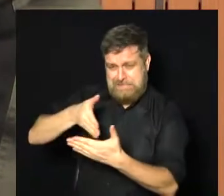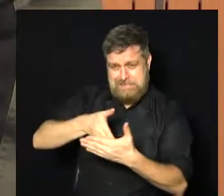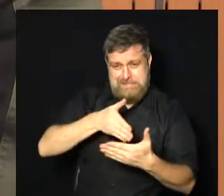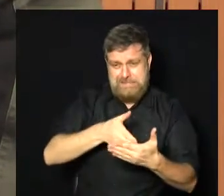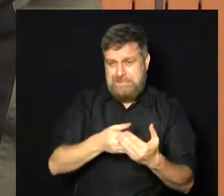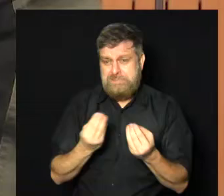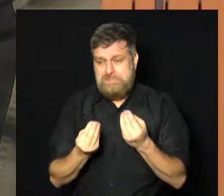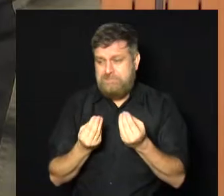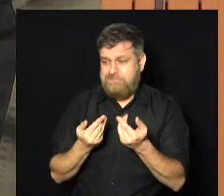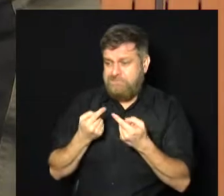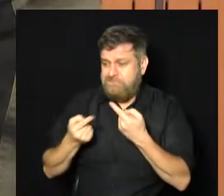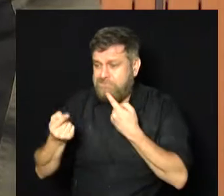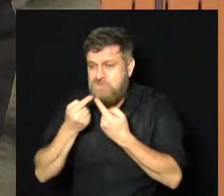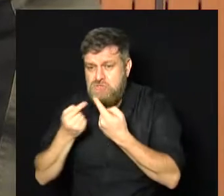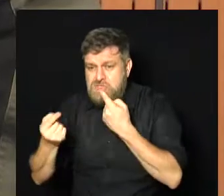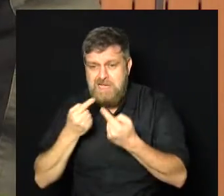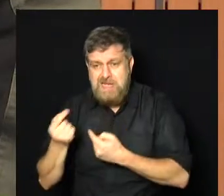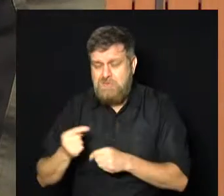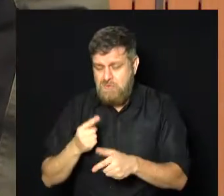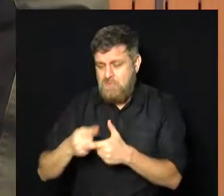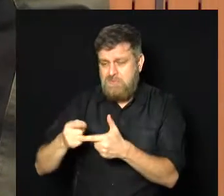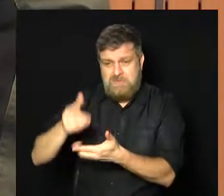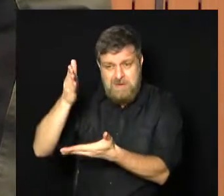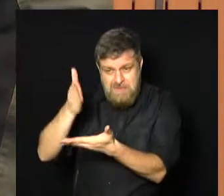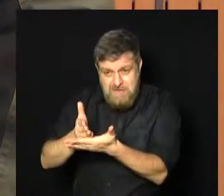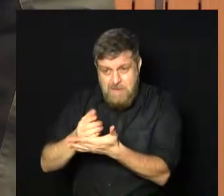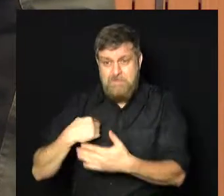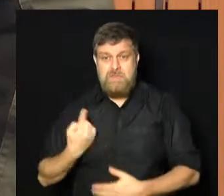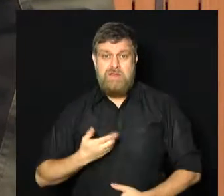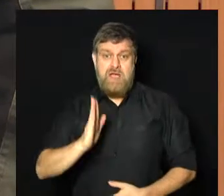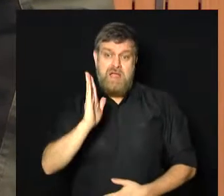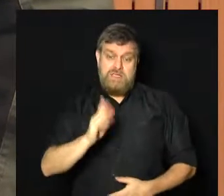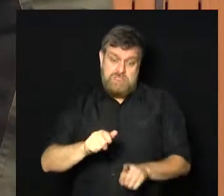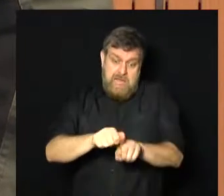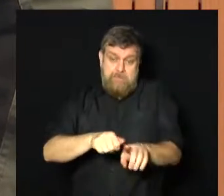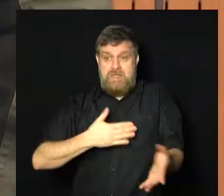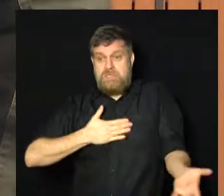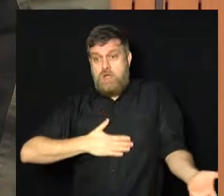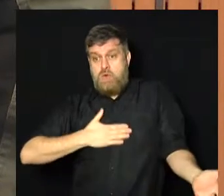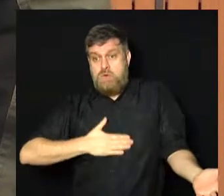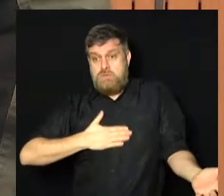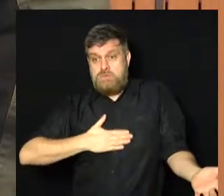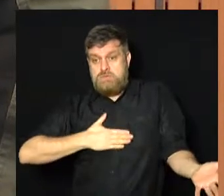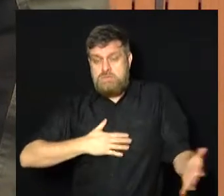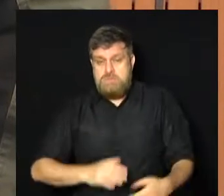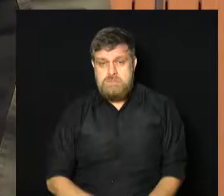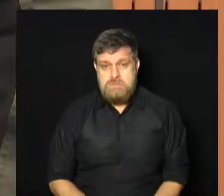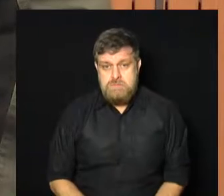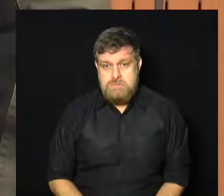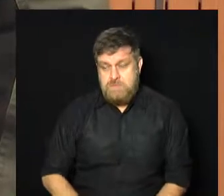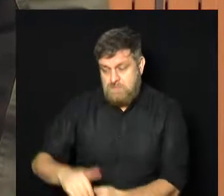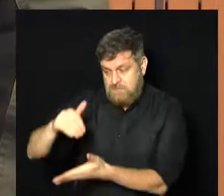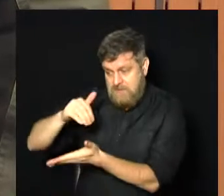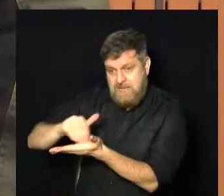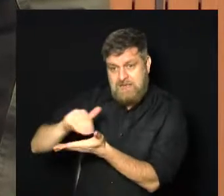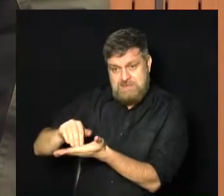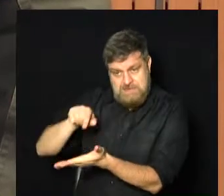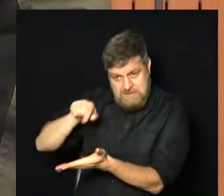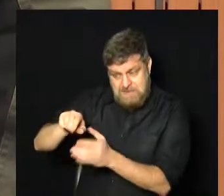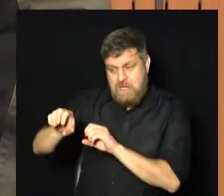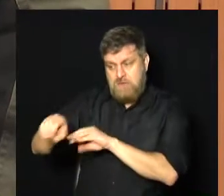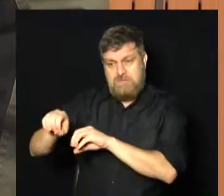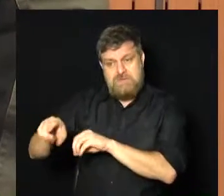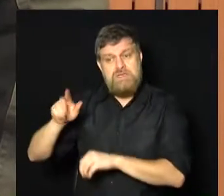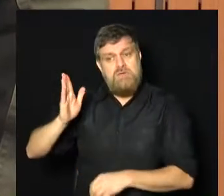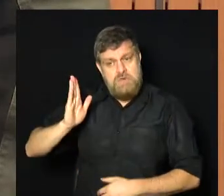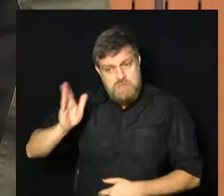diálogo para a solução do problema. Agora, nós já estamos no mês de agosto, né? Então, a Secretaria já poderia, na minha visão, ter